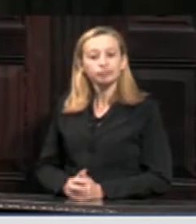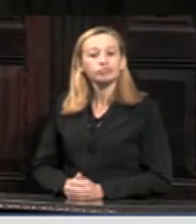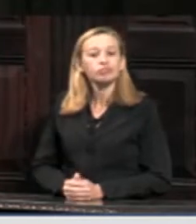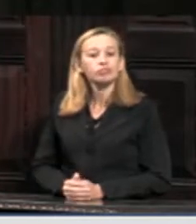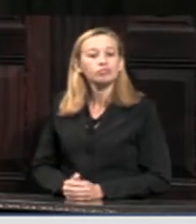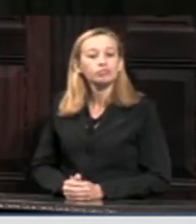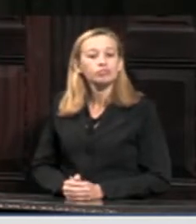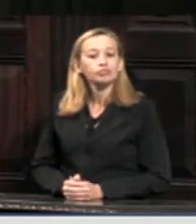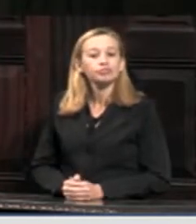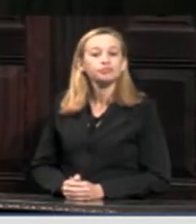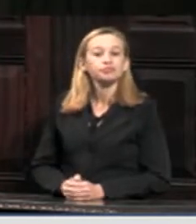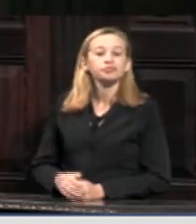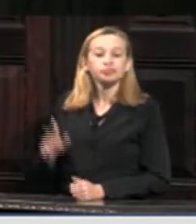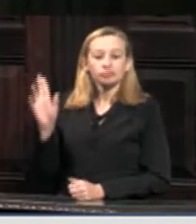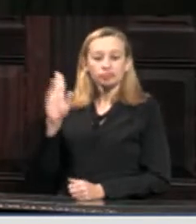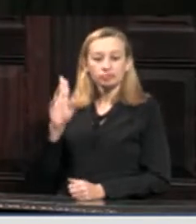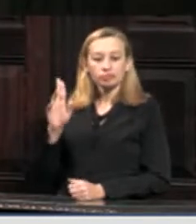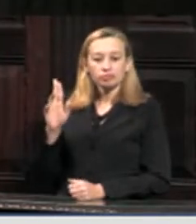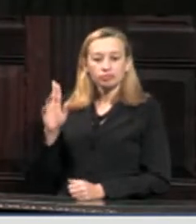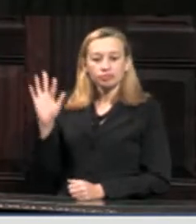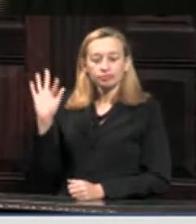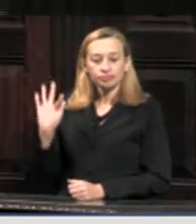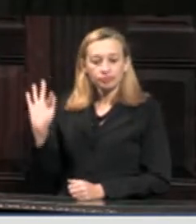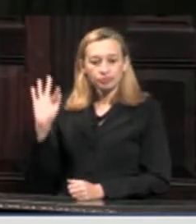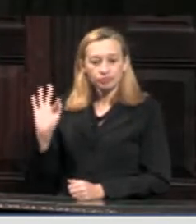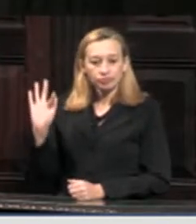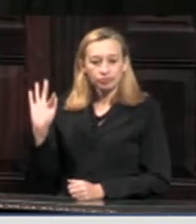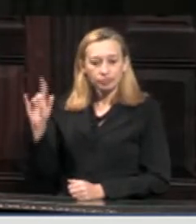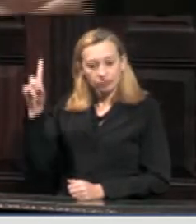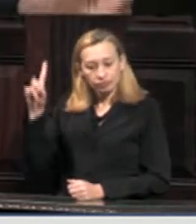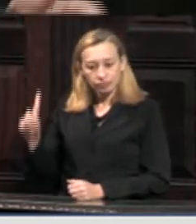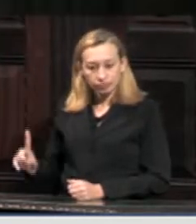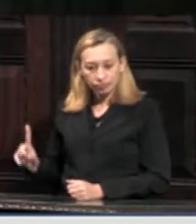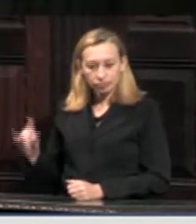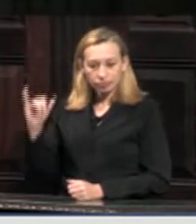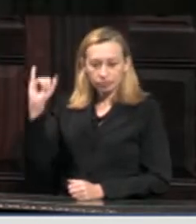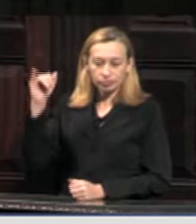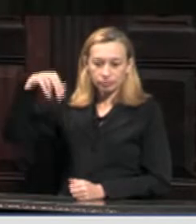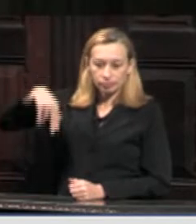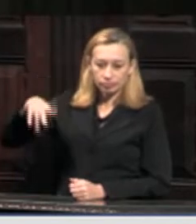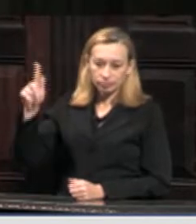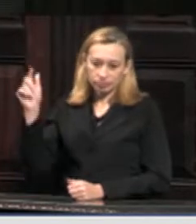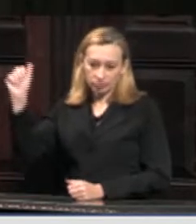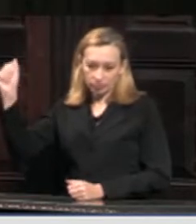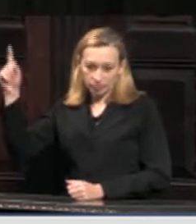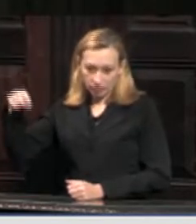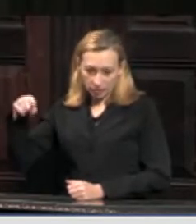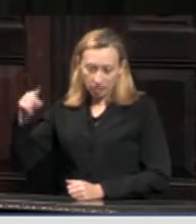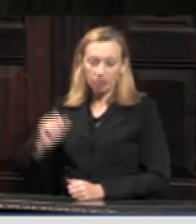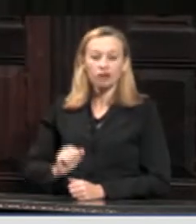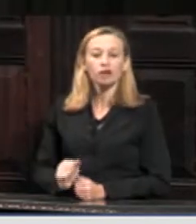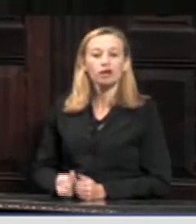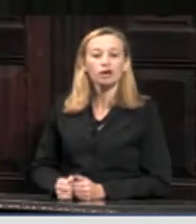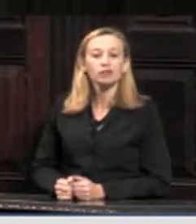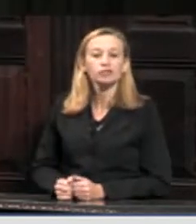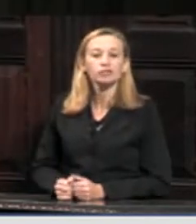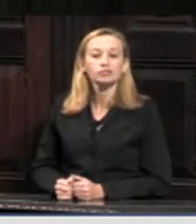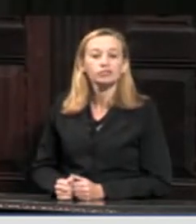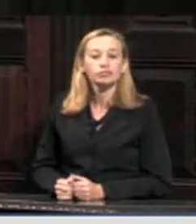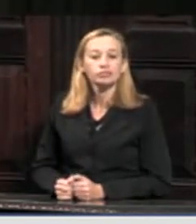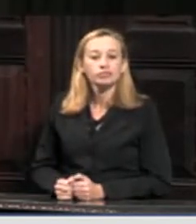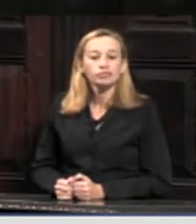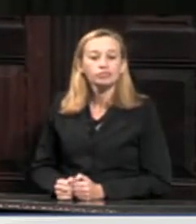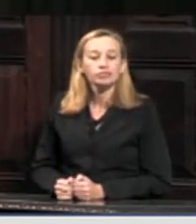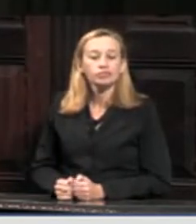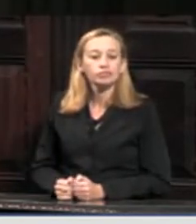A Faculdade de Direito da Universidade Federal Fluminense, situada no bairro do Ingá, na rua Presidente Pedreira, um prédio, inclusive,